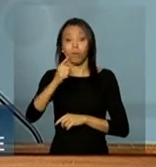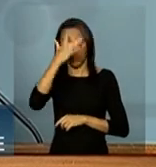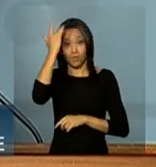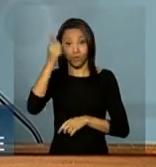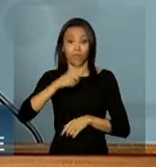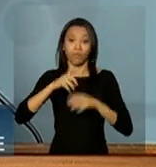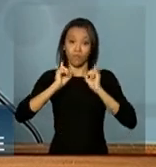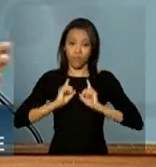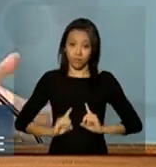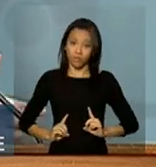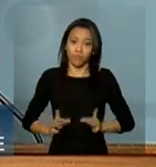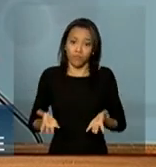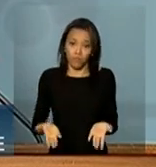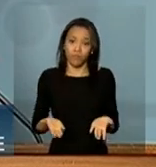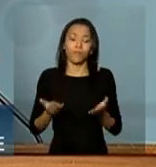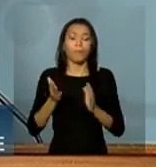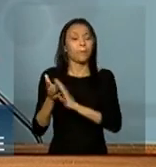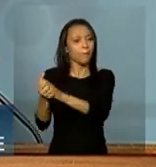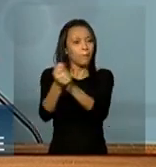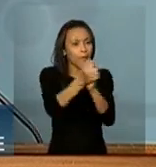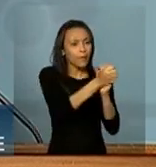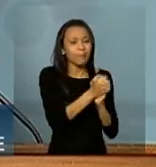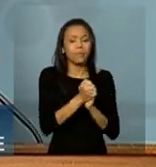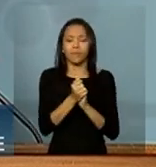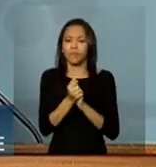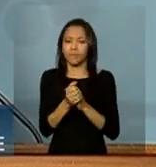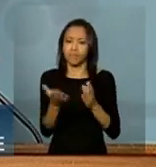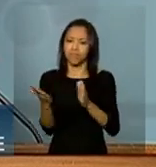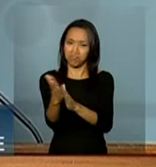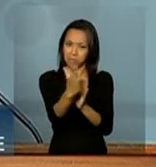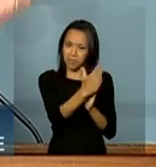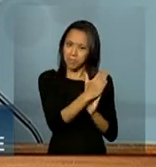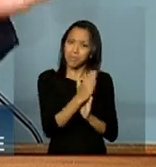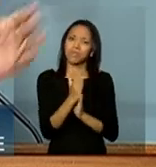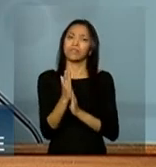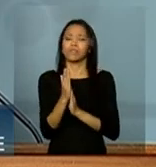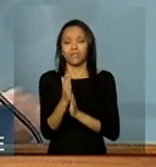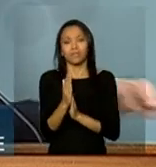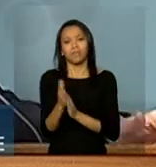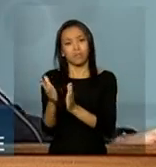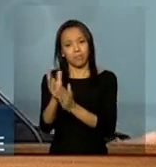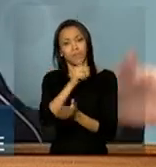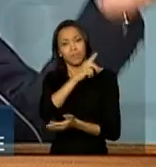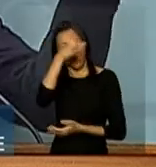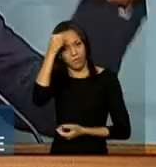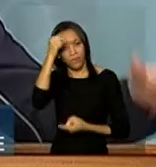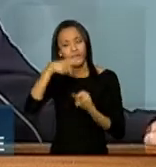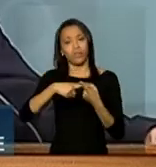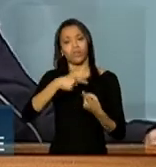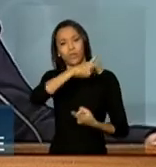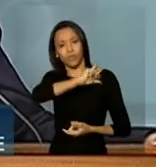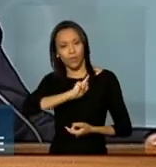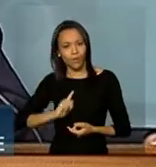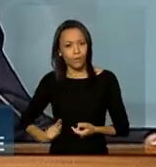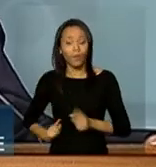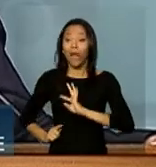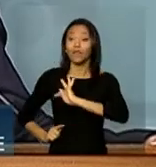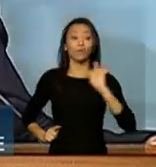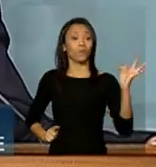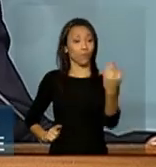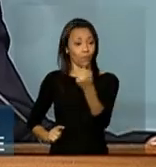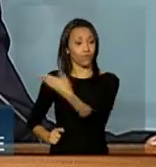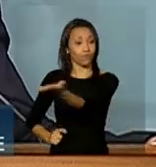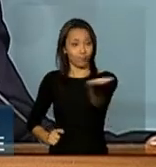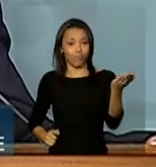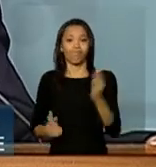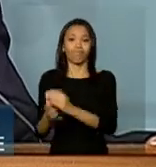às pessoas. Então, parabéns, prefeito, parabéns, presidenta, parabéns, governador, parabéns a todos os cidadãos